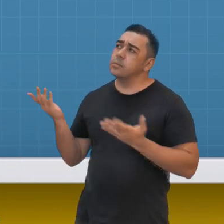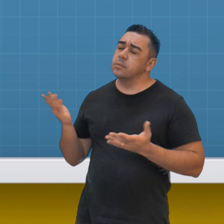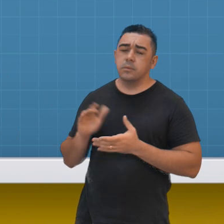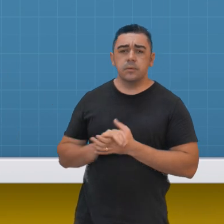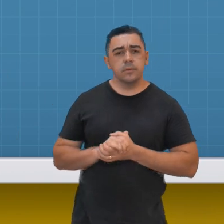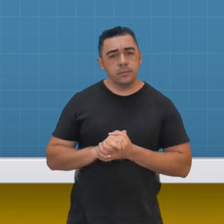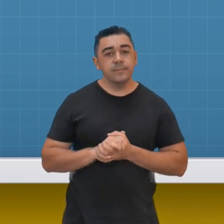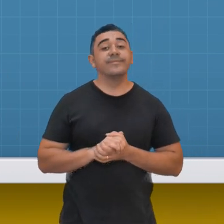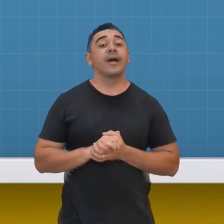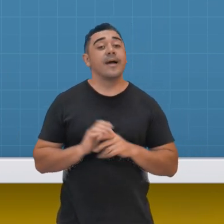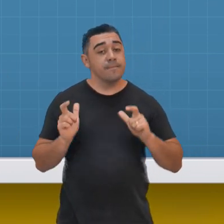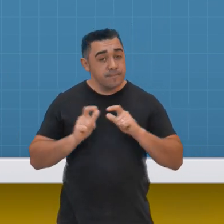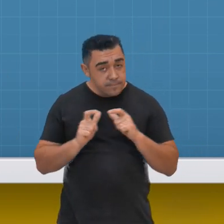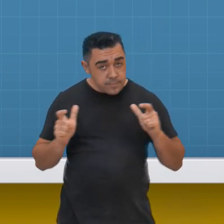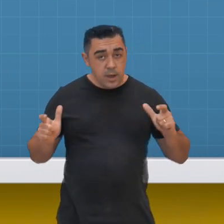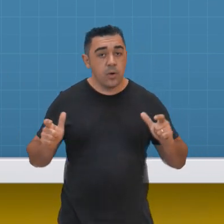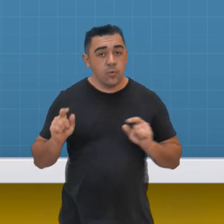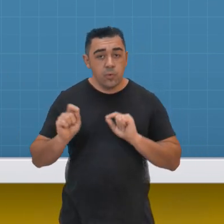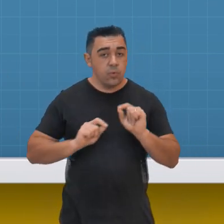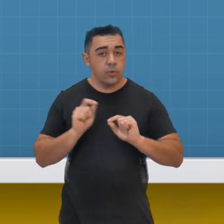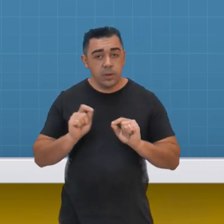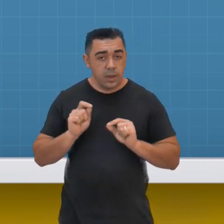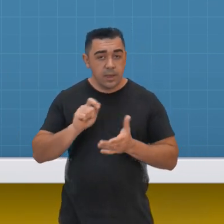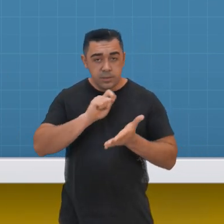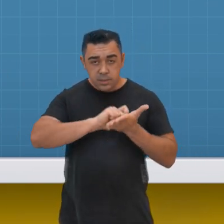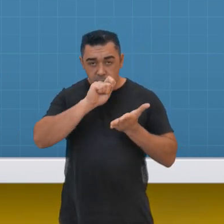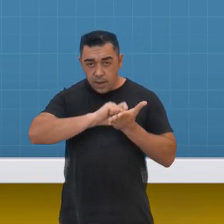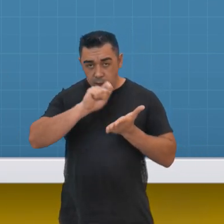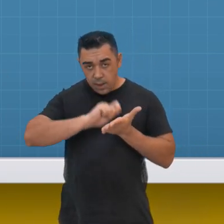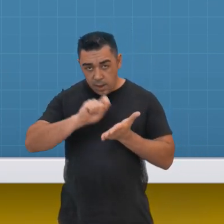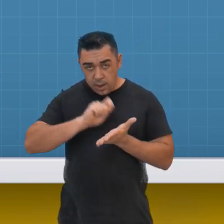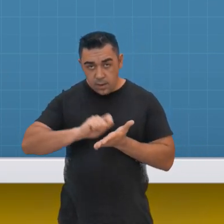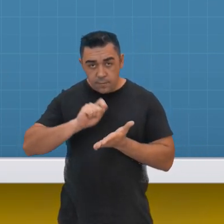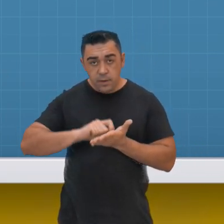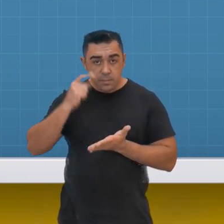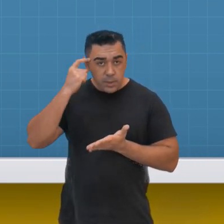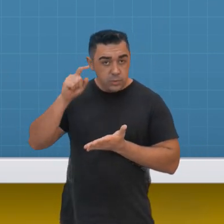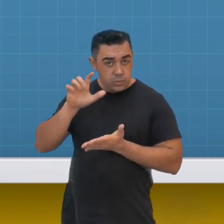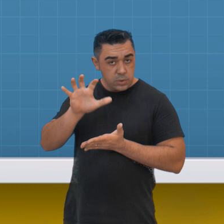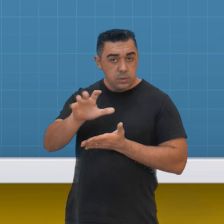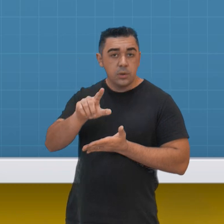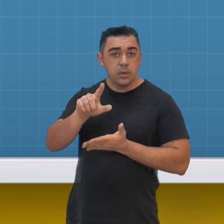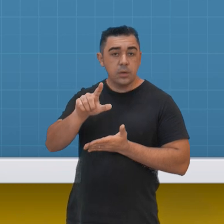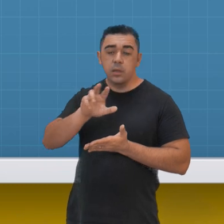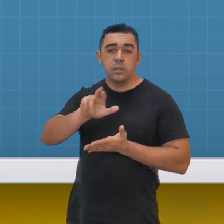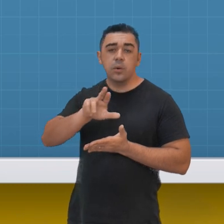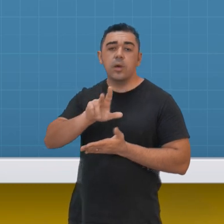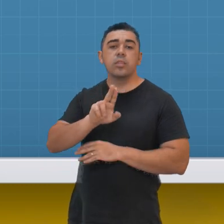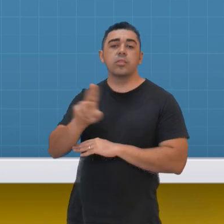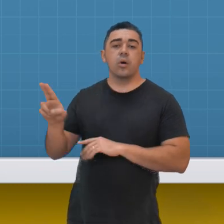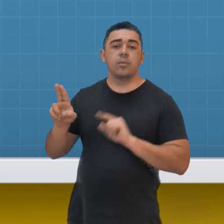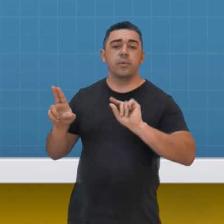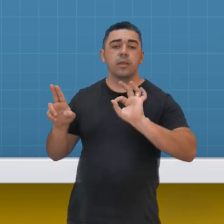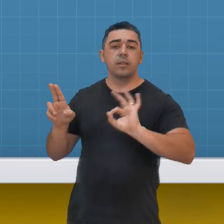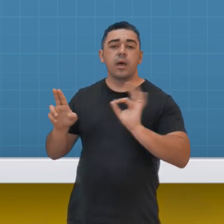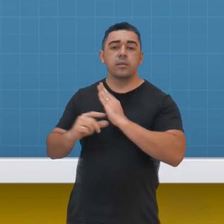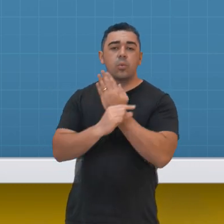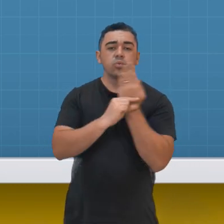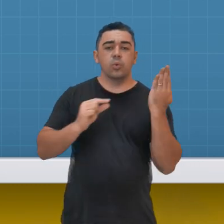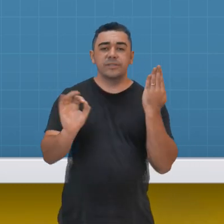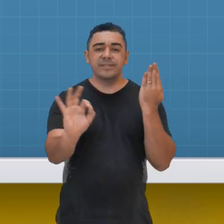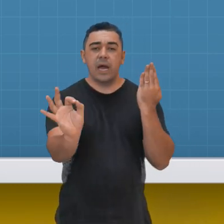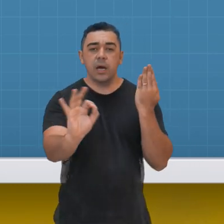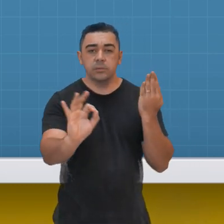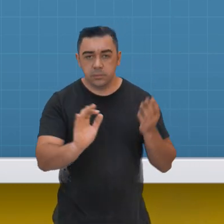Pois é. A maioria das pessoas que escreveu isso, que pensou isso, não deixou nome, não